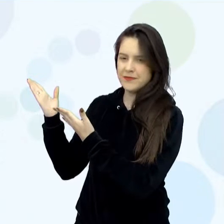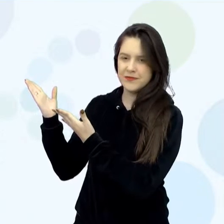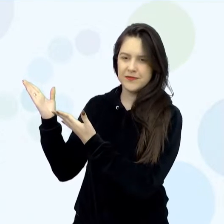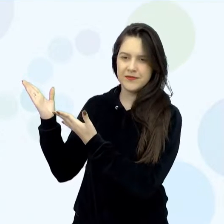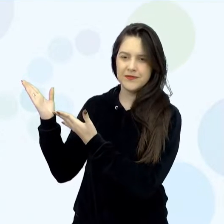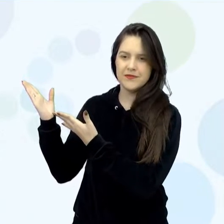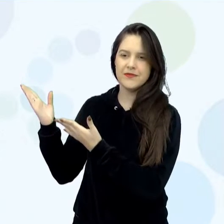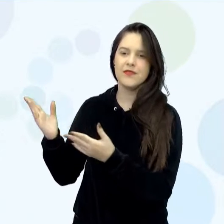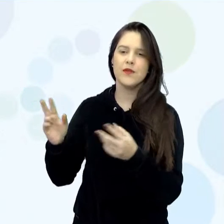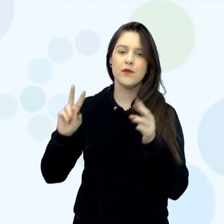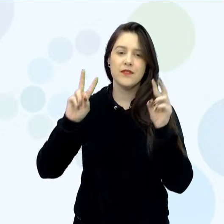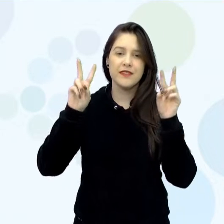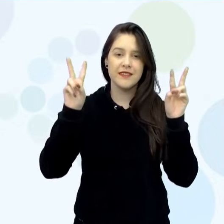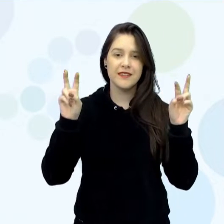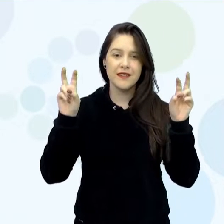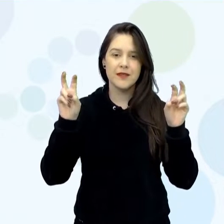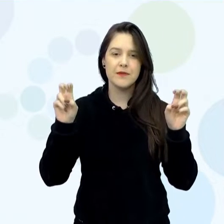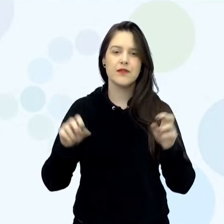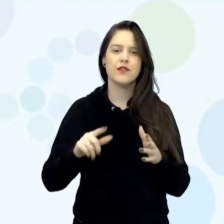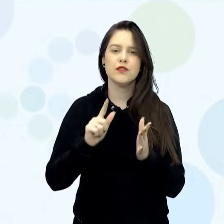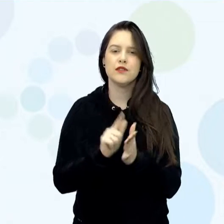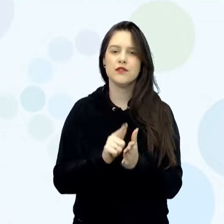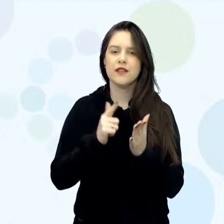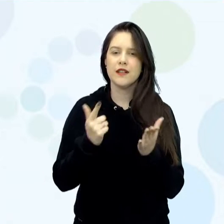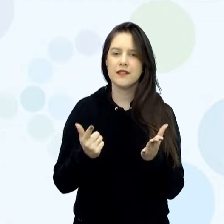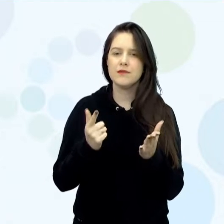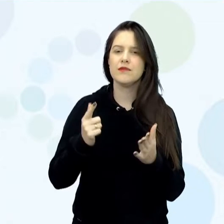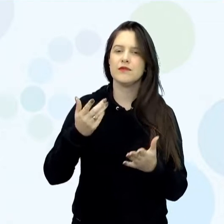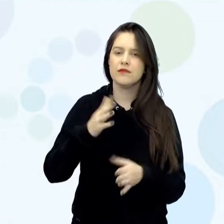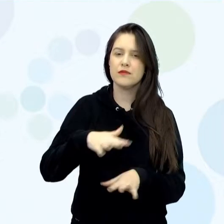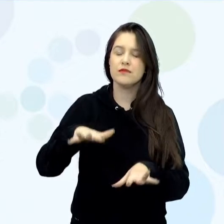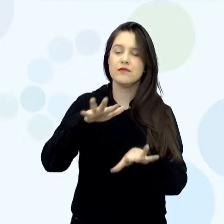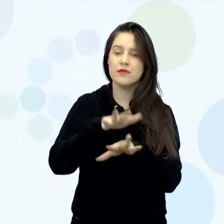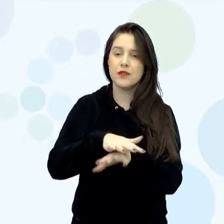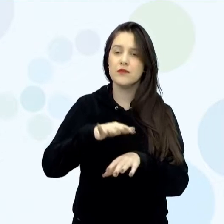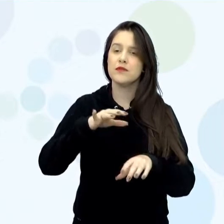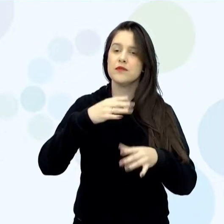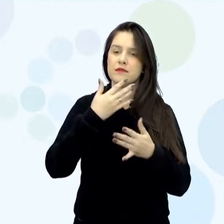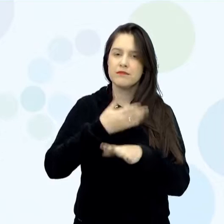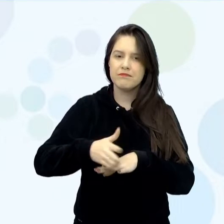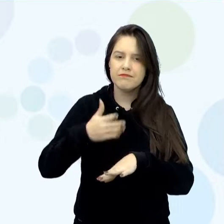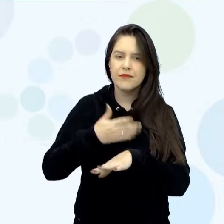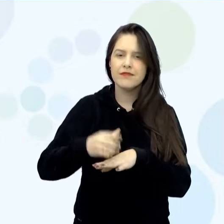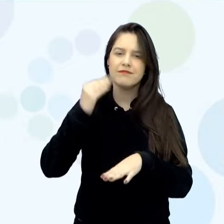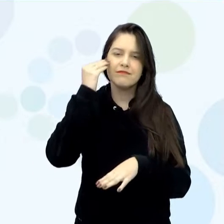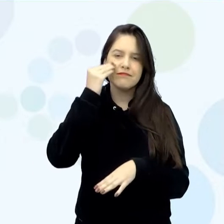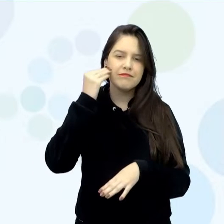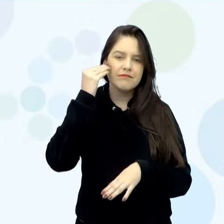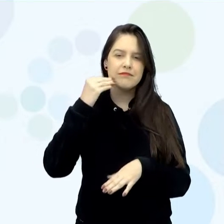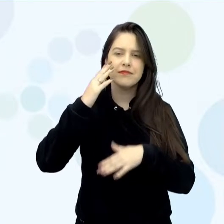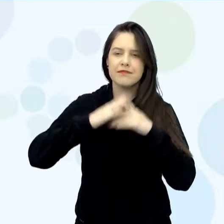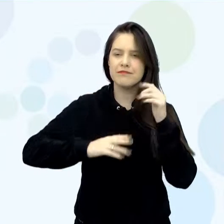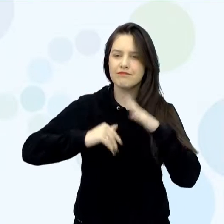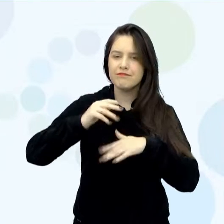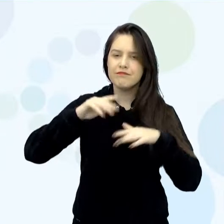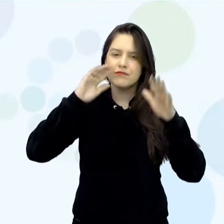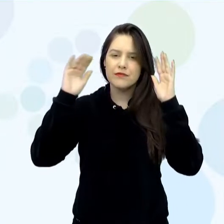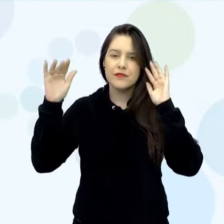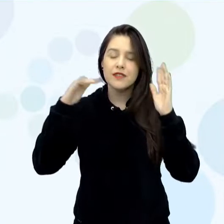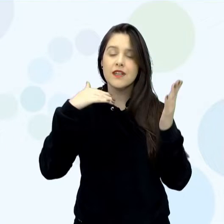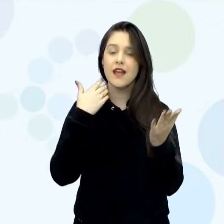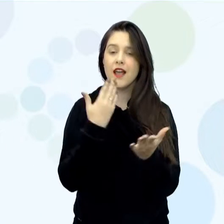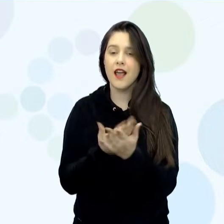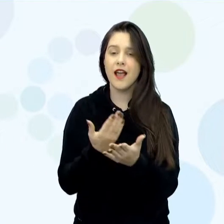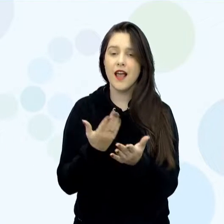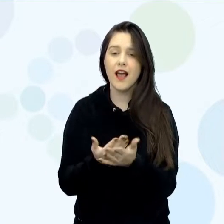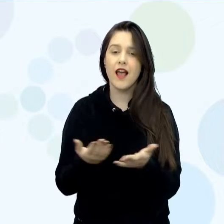estou à frente do jornalismo e inclusão nos esportes, práticas e experimentações. A nossa aula hoje ela tem